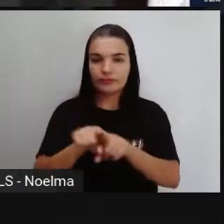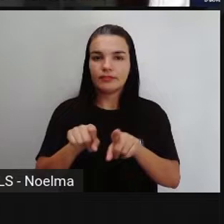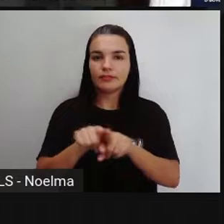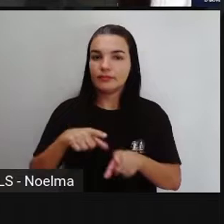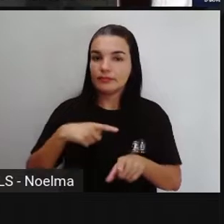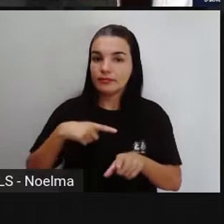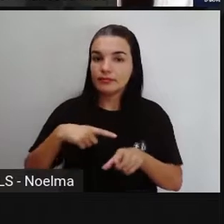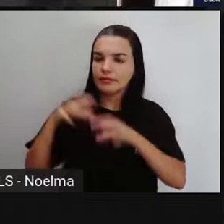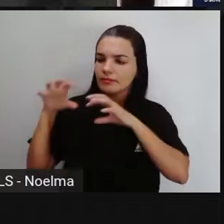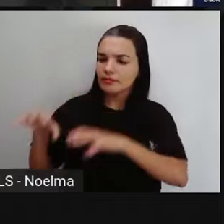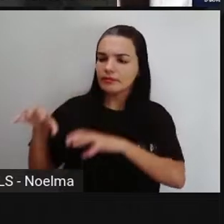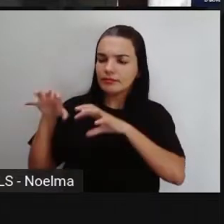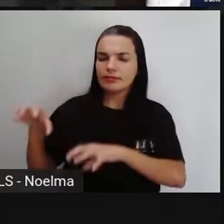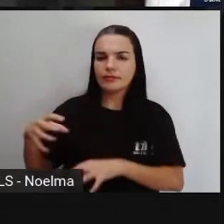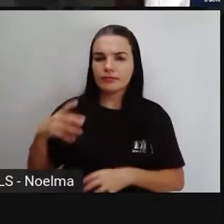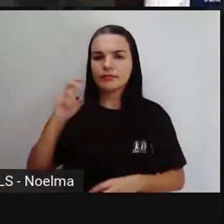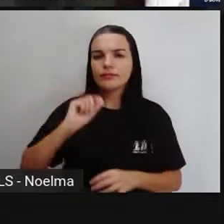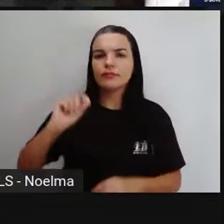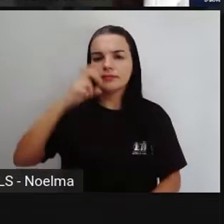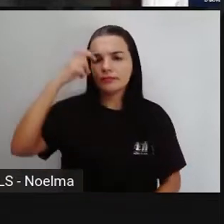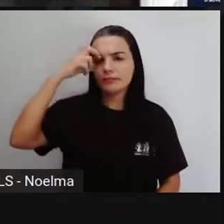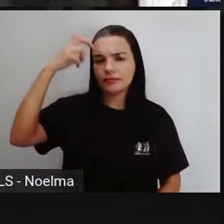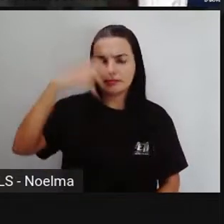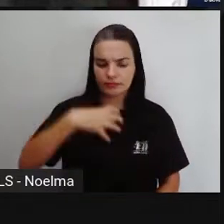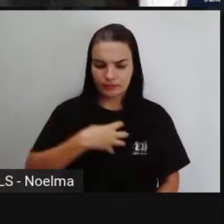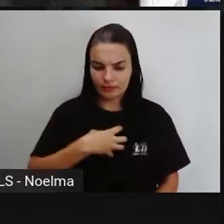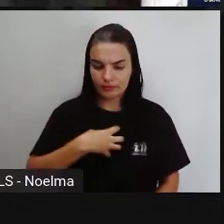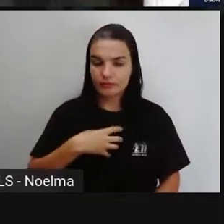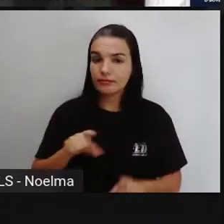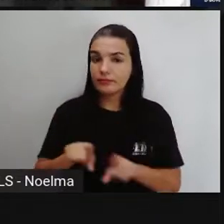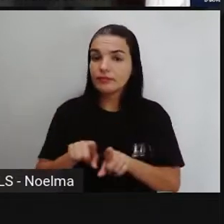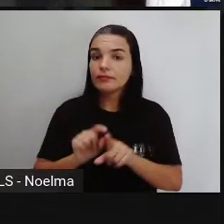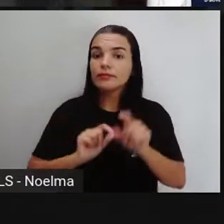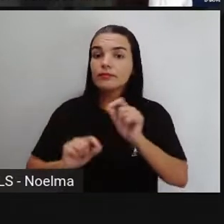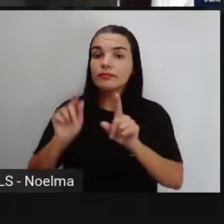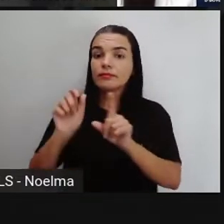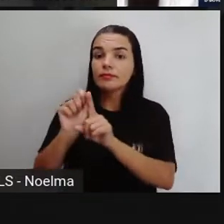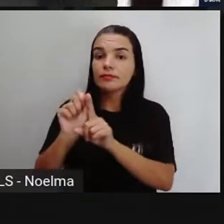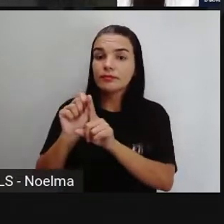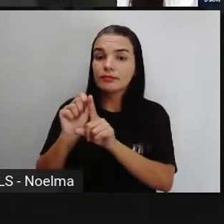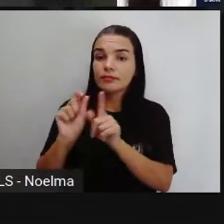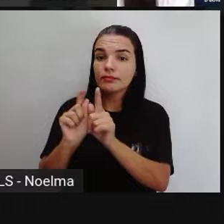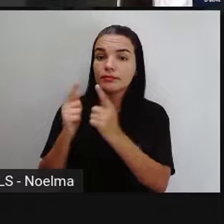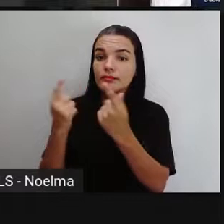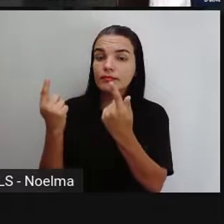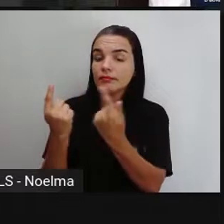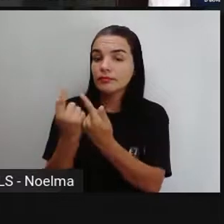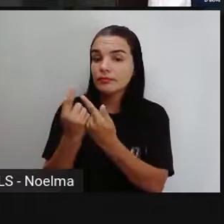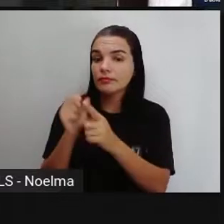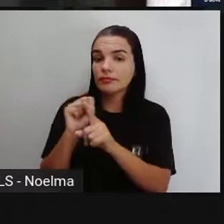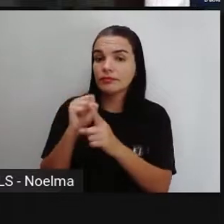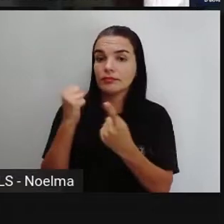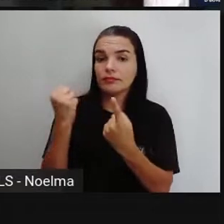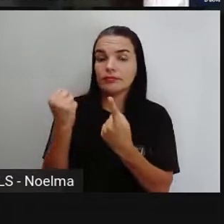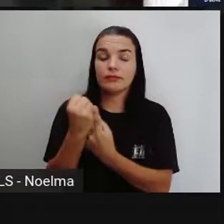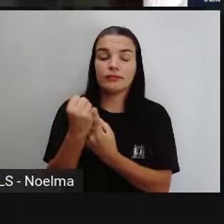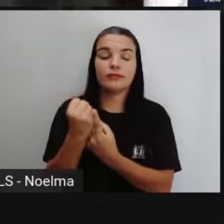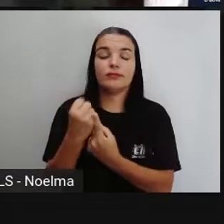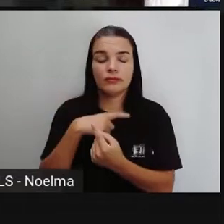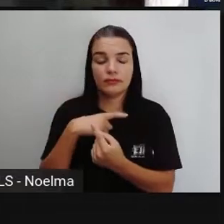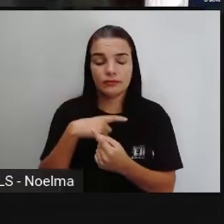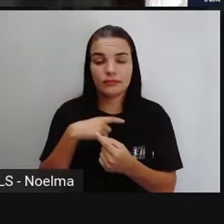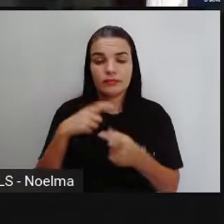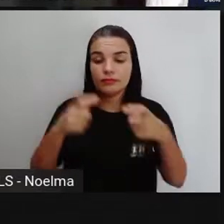recebe influência aí de outros grupos sociais também, dos ciganos, né, de outros grupos europeus